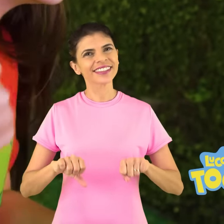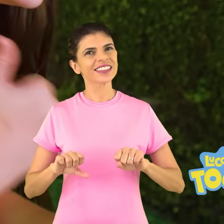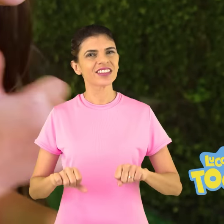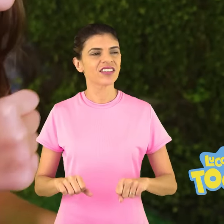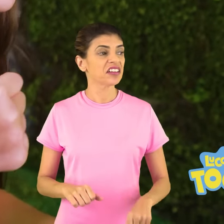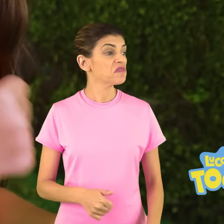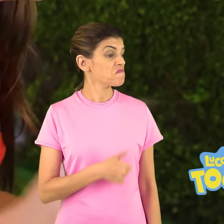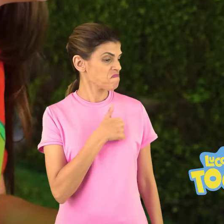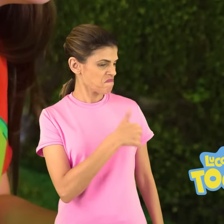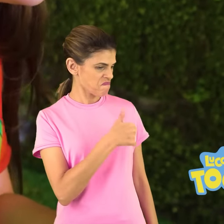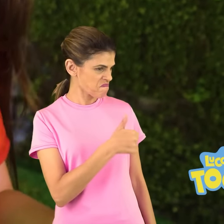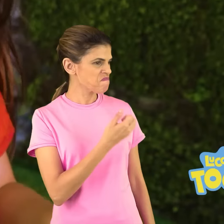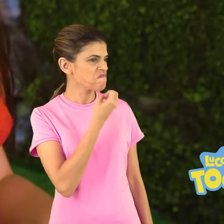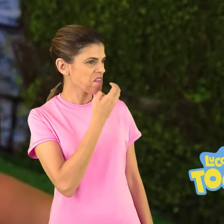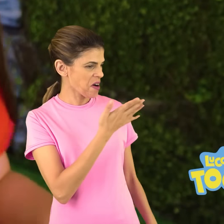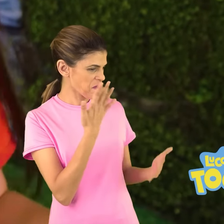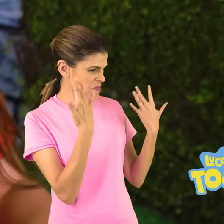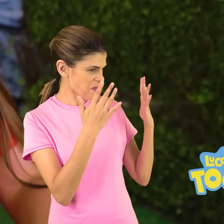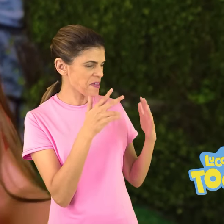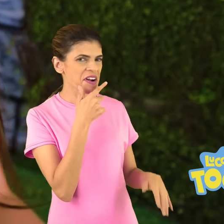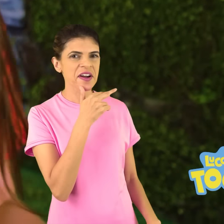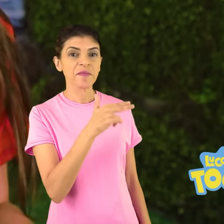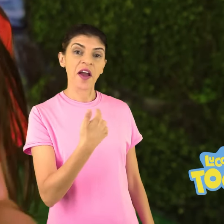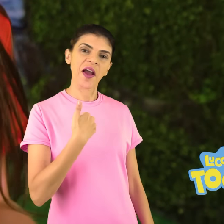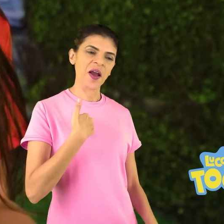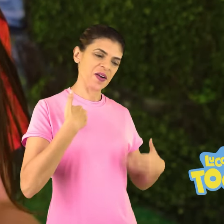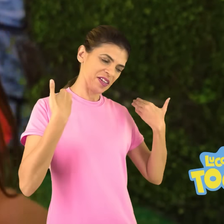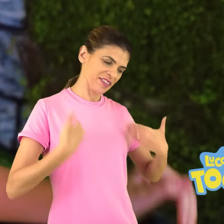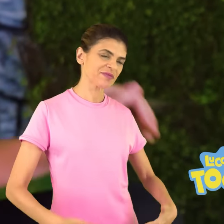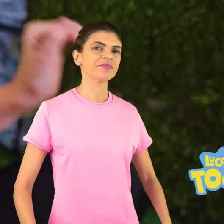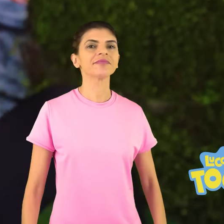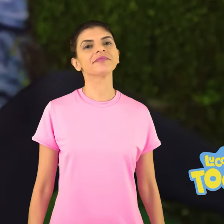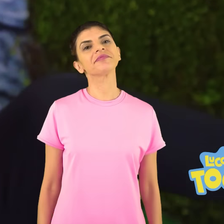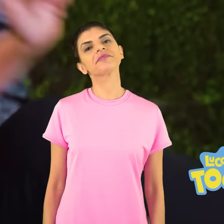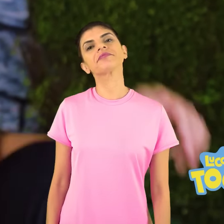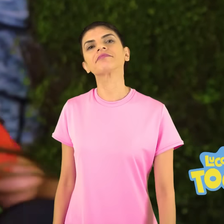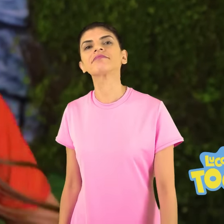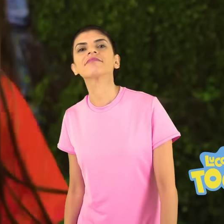Mandou bem, irmão! Agora é a minha vez!